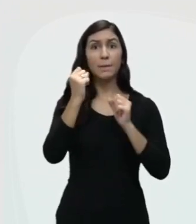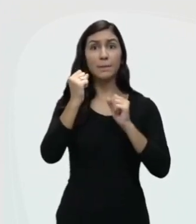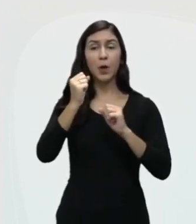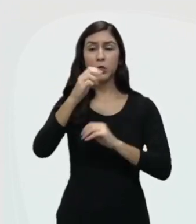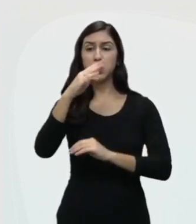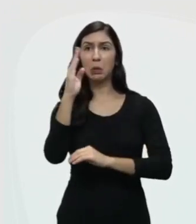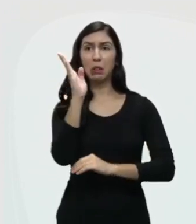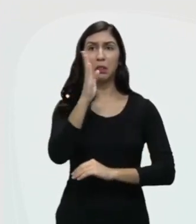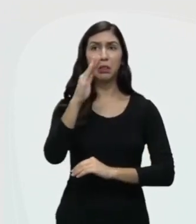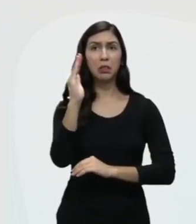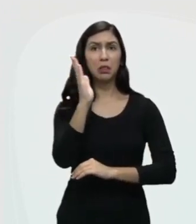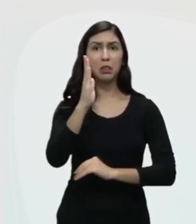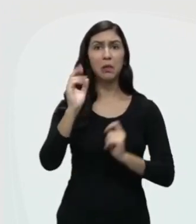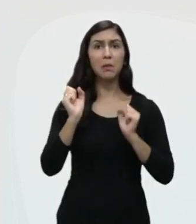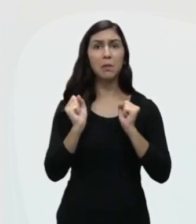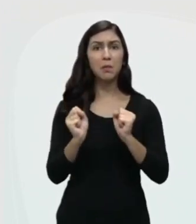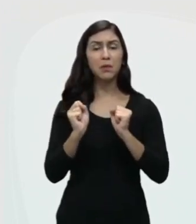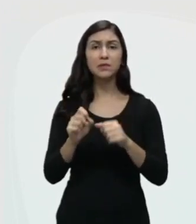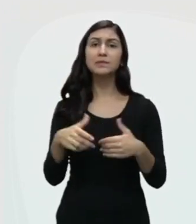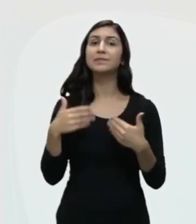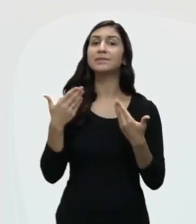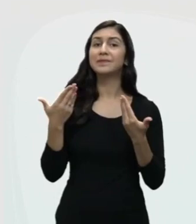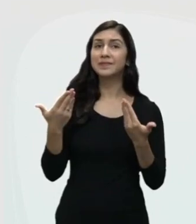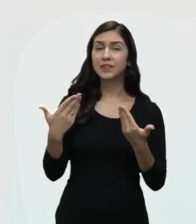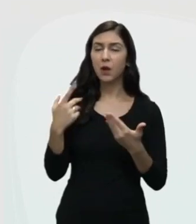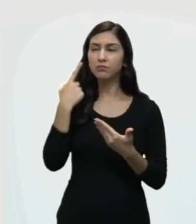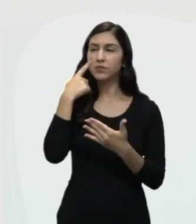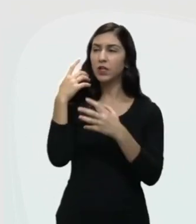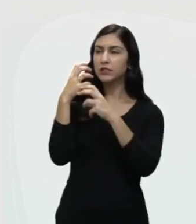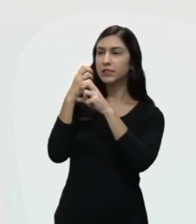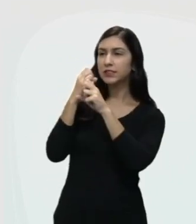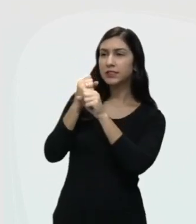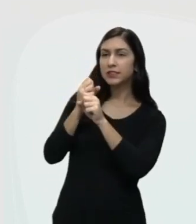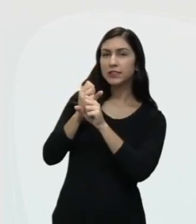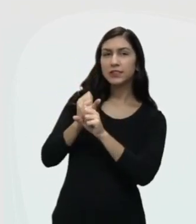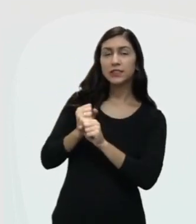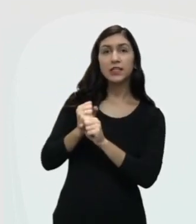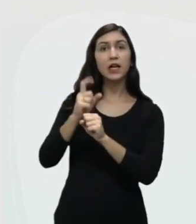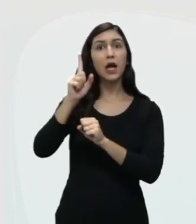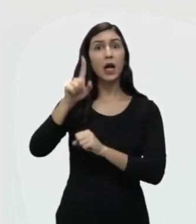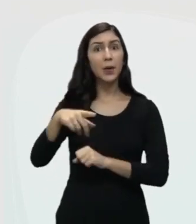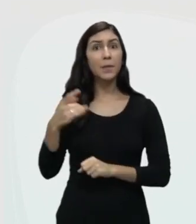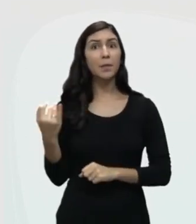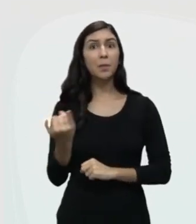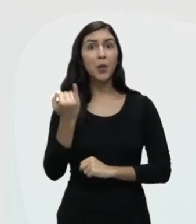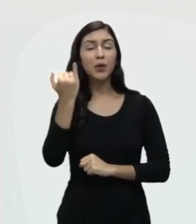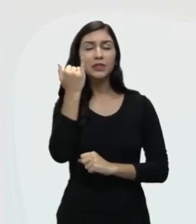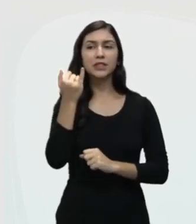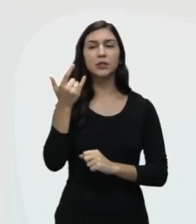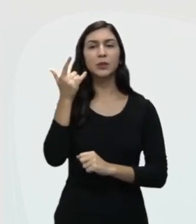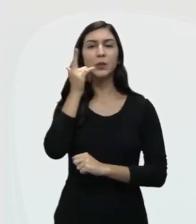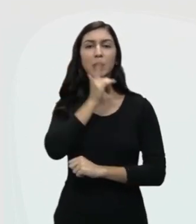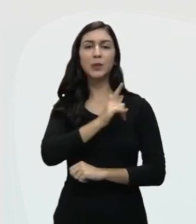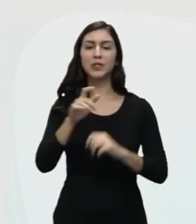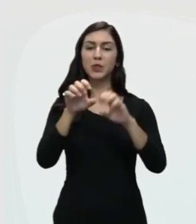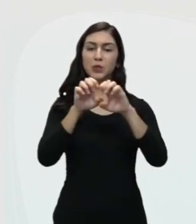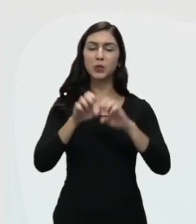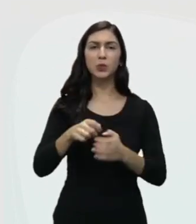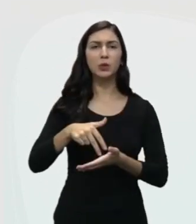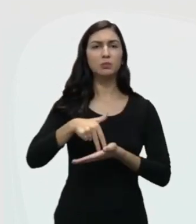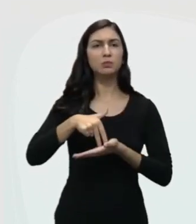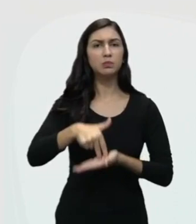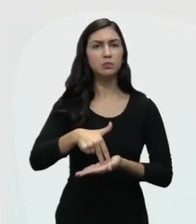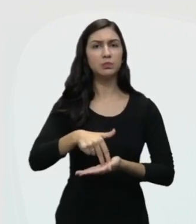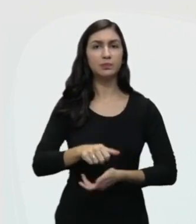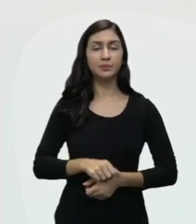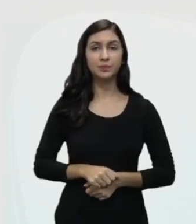de flambagem lateral. Por isso, calcular o índice de esbeltez é fundamental para garantir uma estrutura